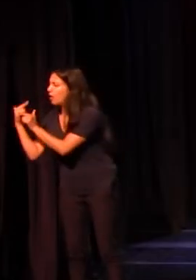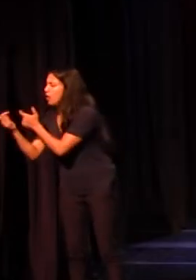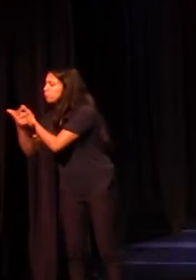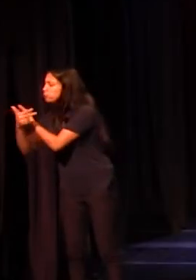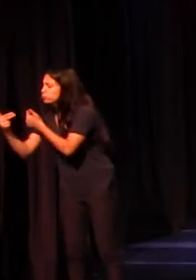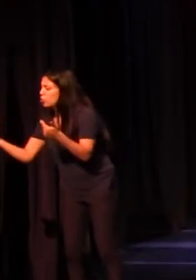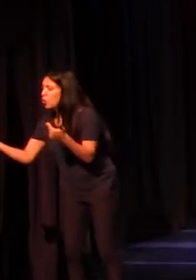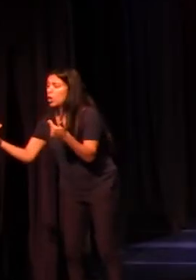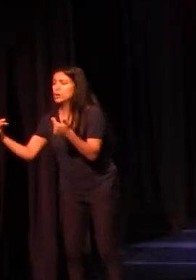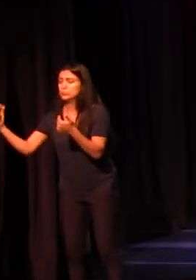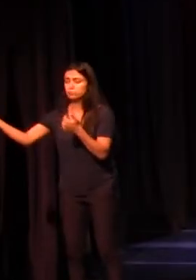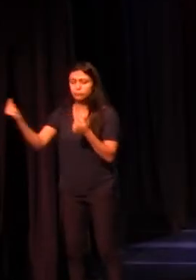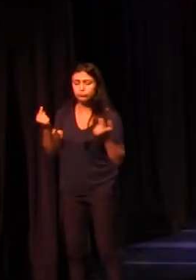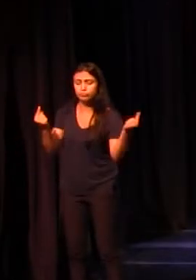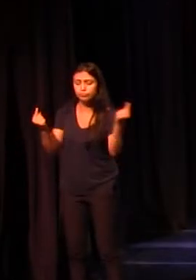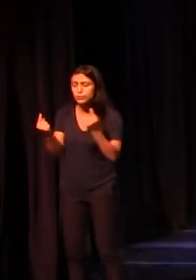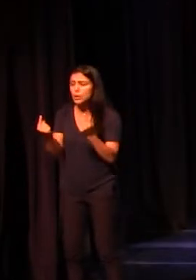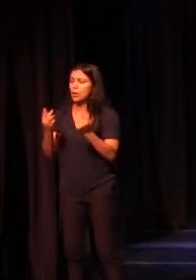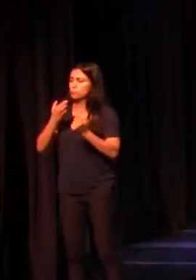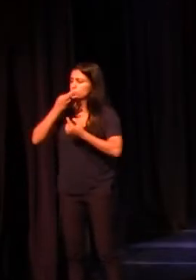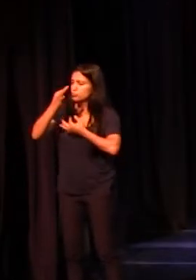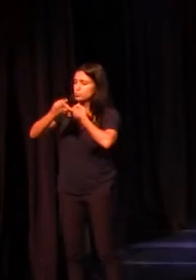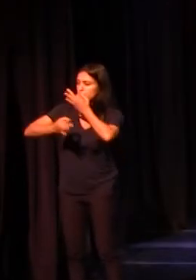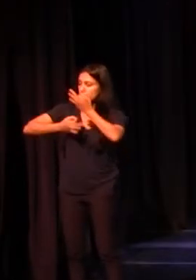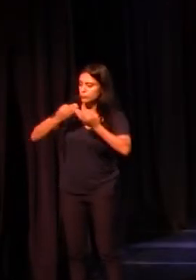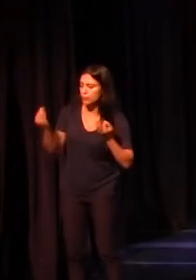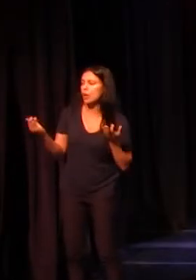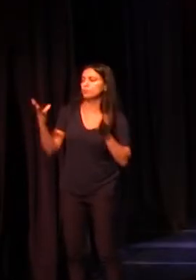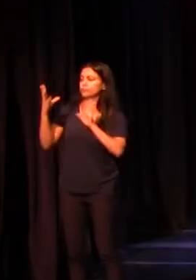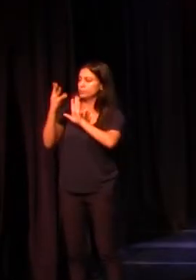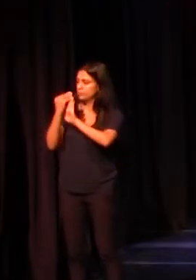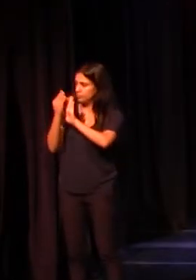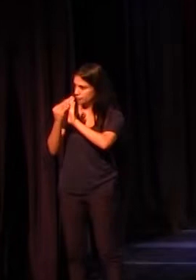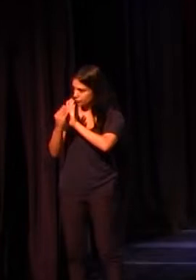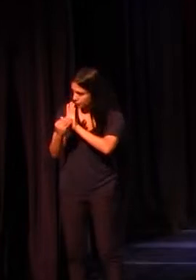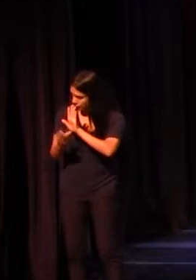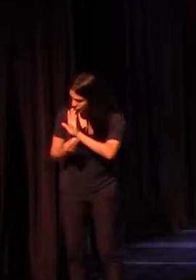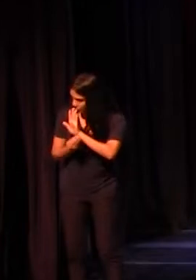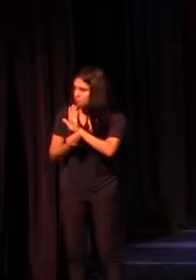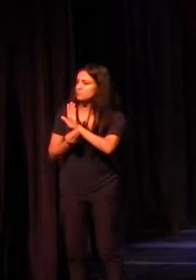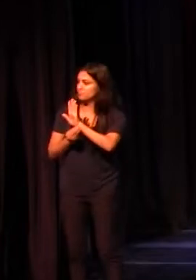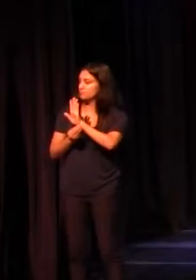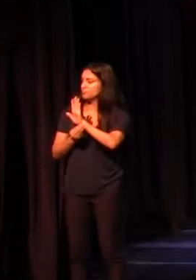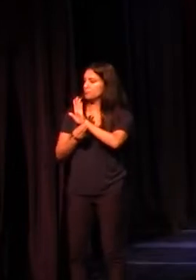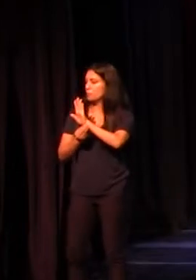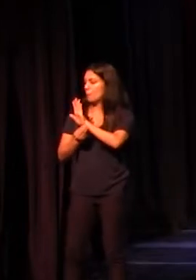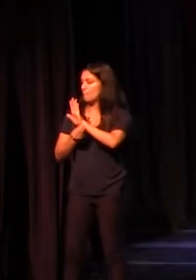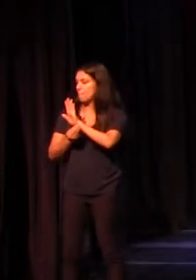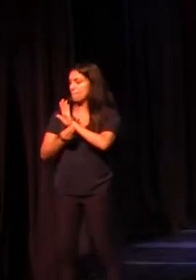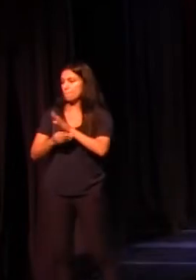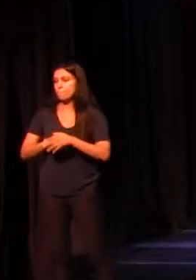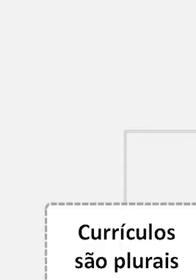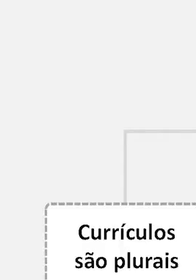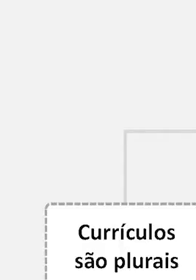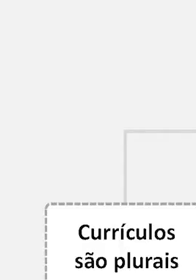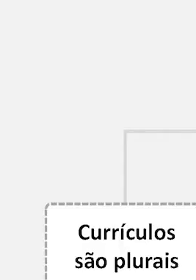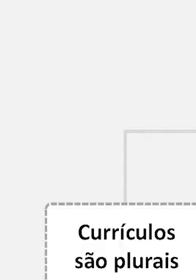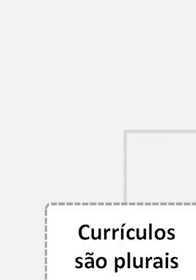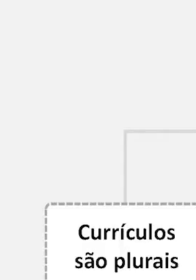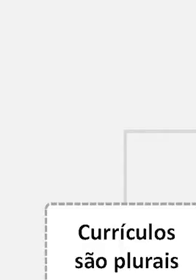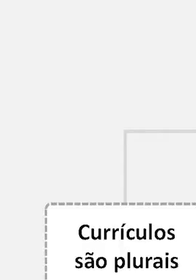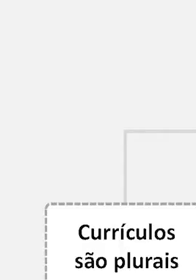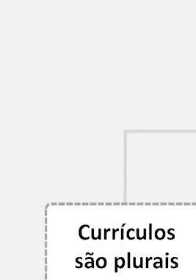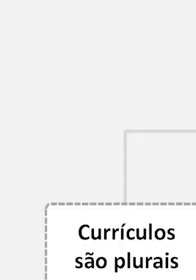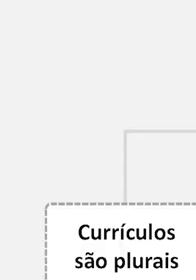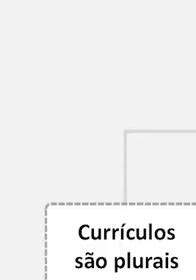que isso também foi incorporado, né? Diversas culturas foram incorporadas dentro desse currículo, né? Eles são